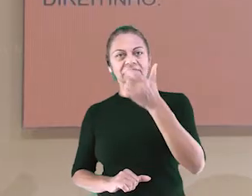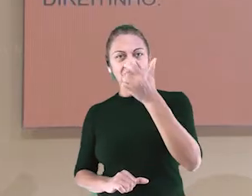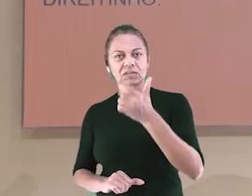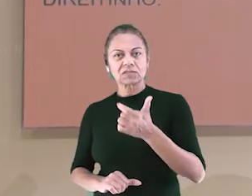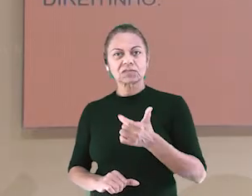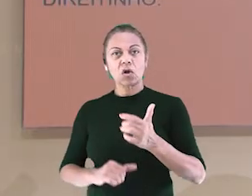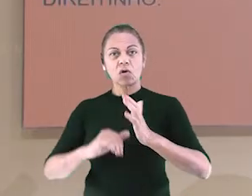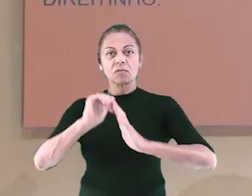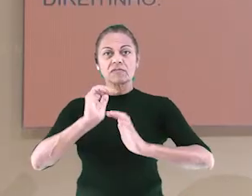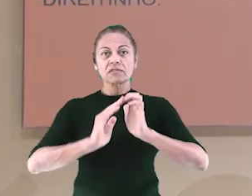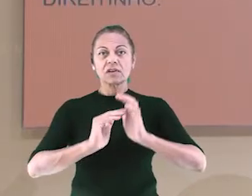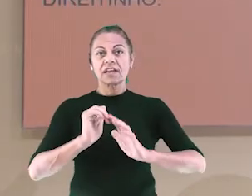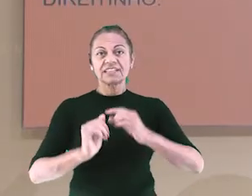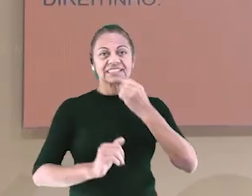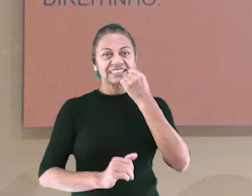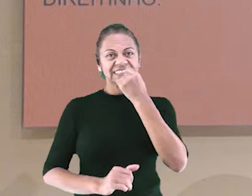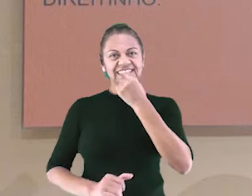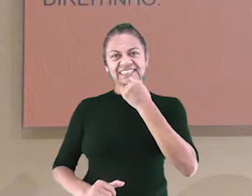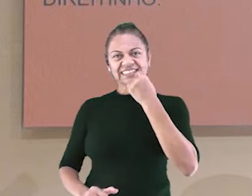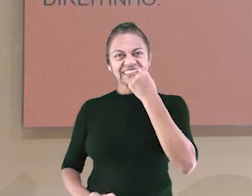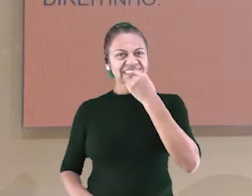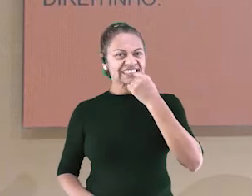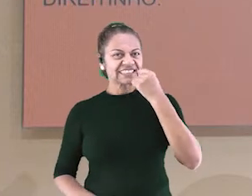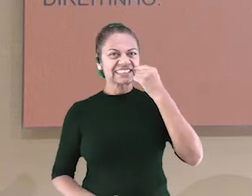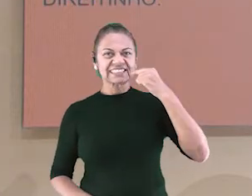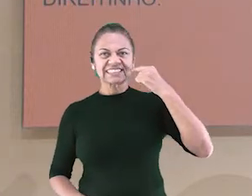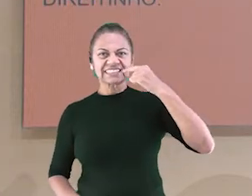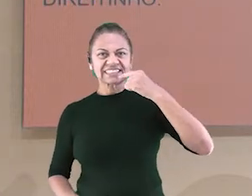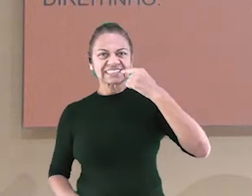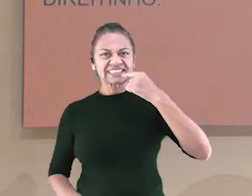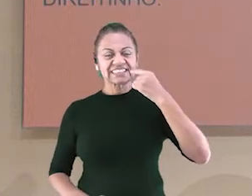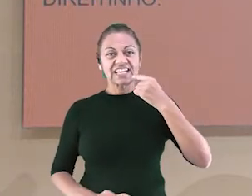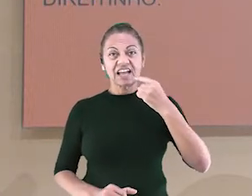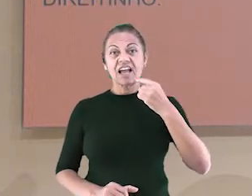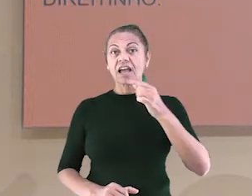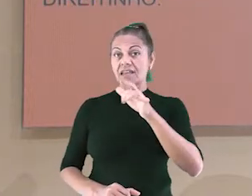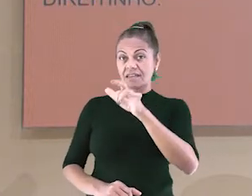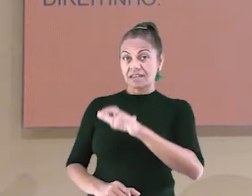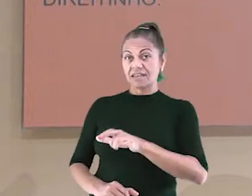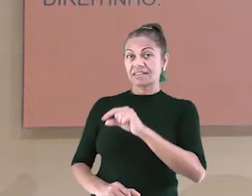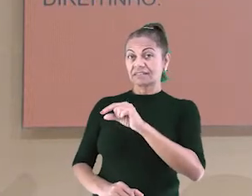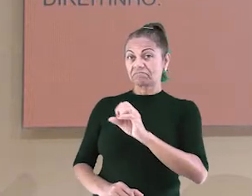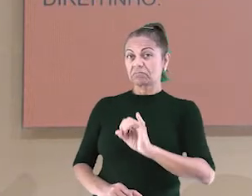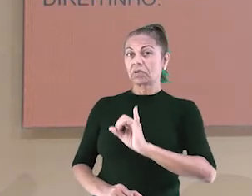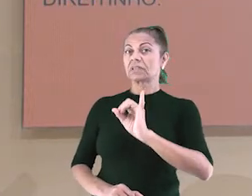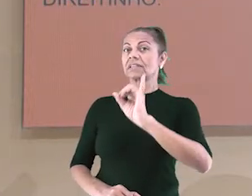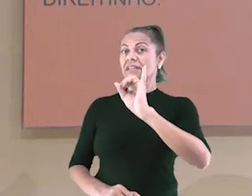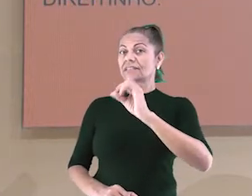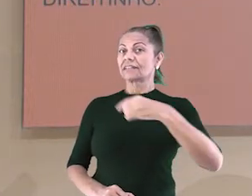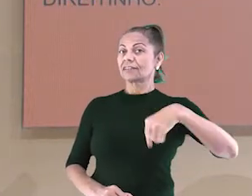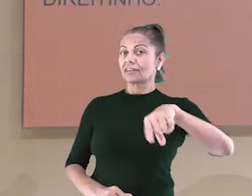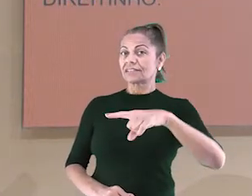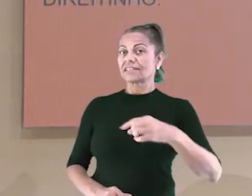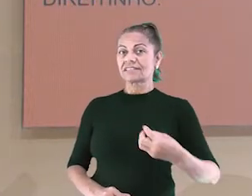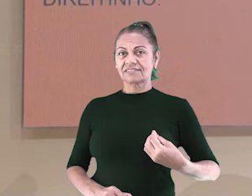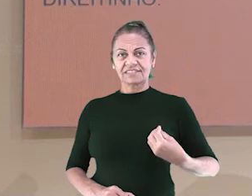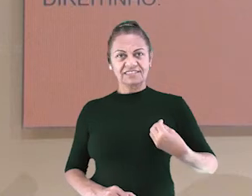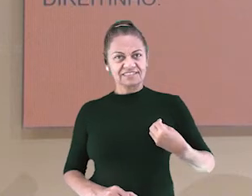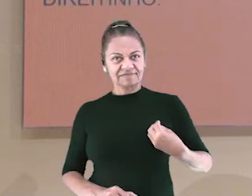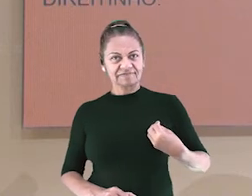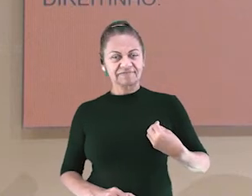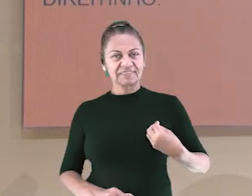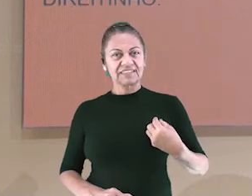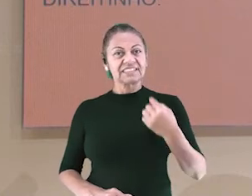Eu sou o dentista. O dentista é importante em nossas vidas também, não é mesmo? Falando